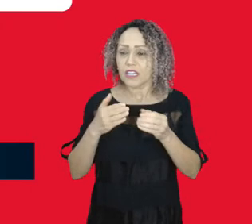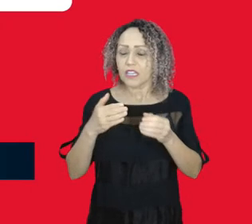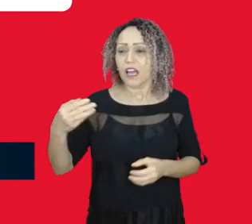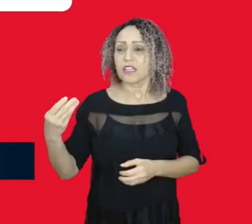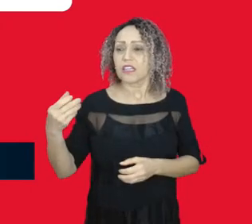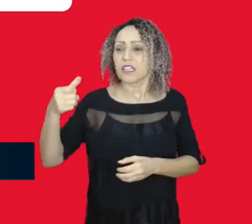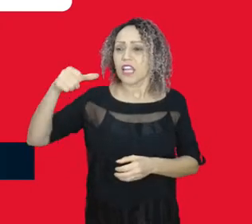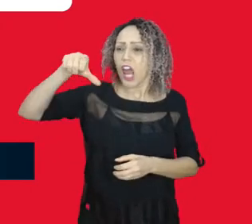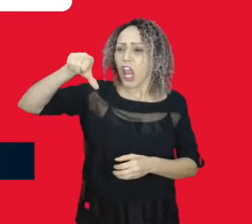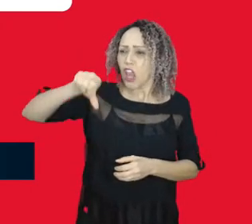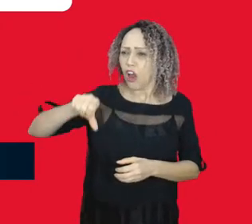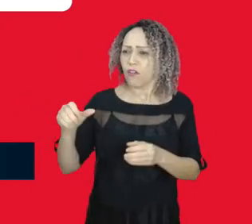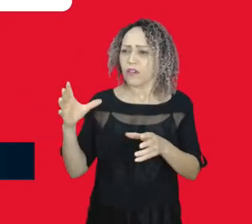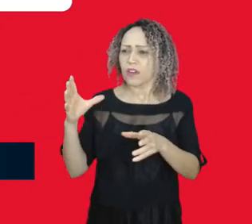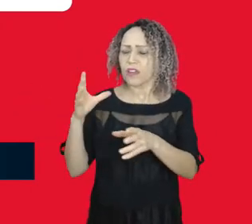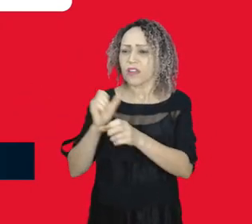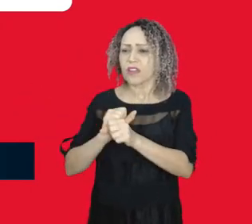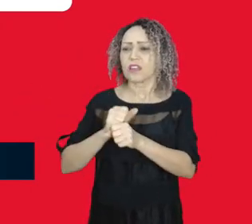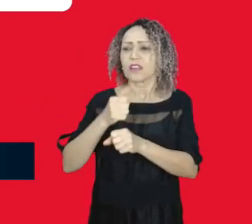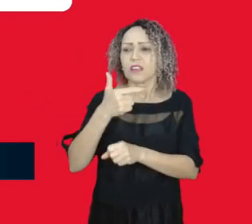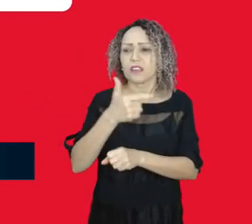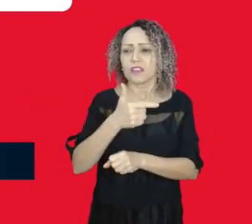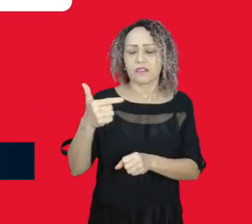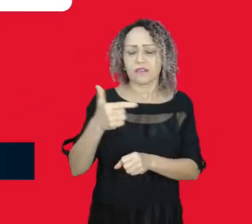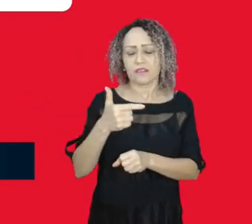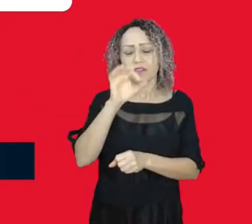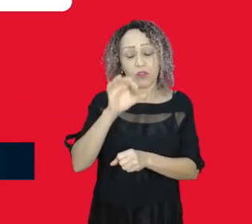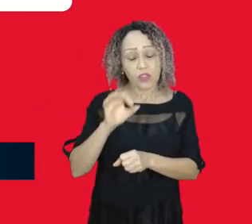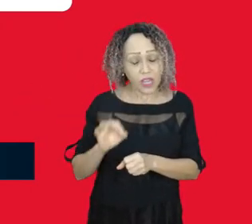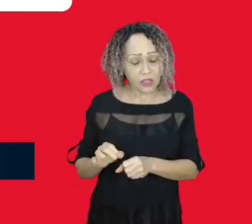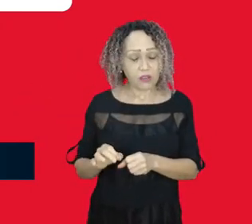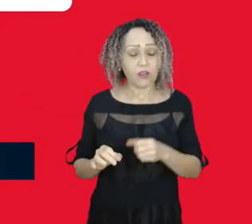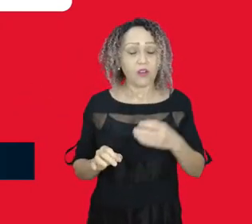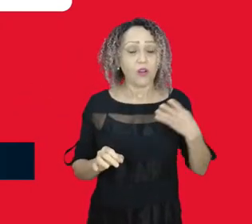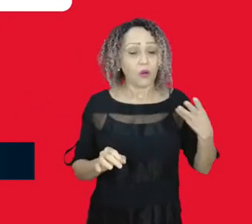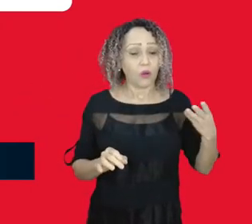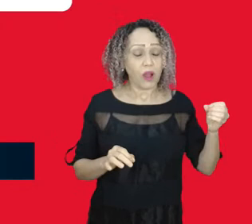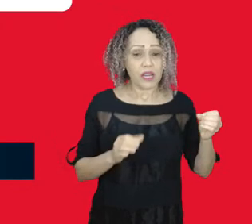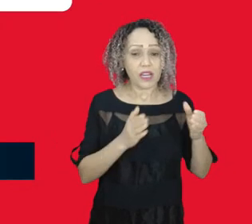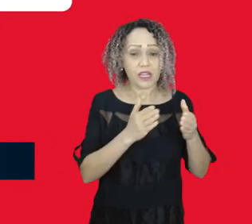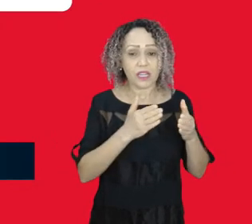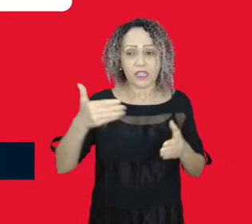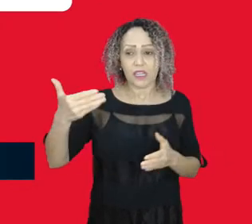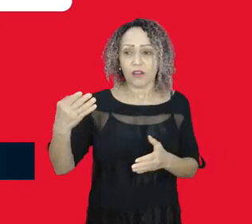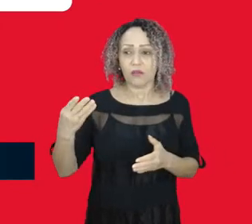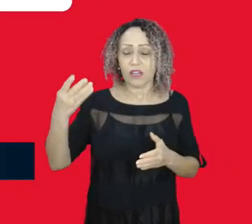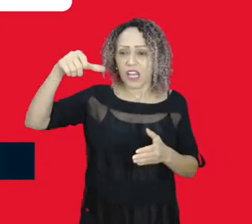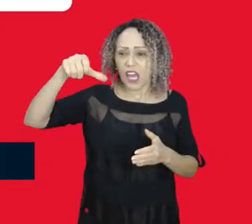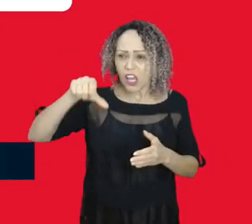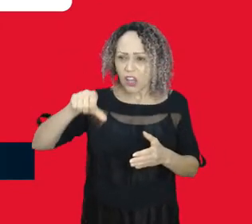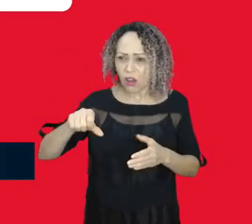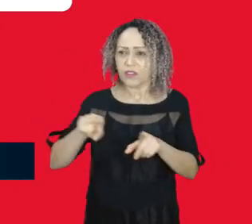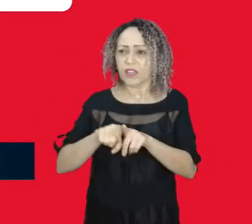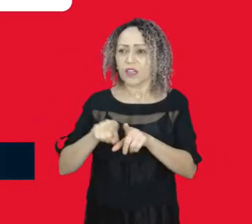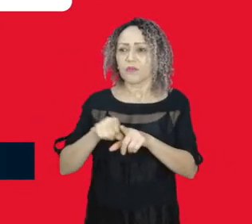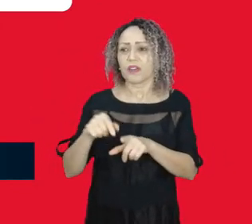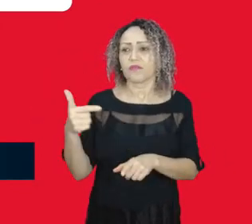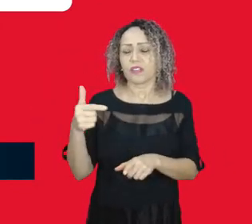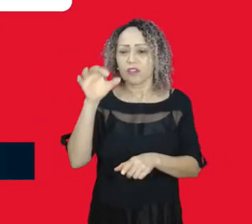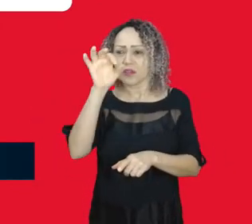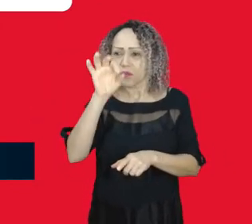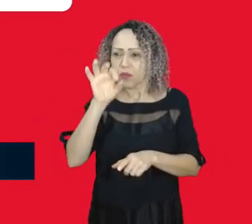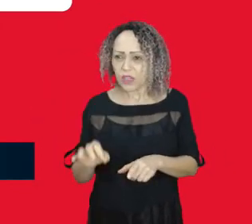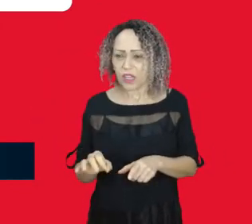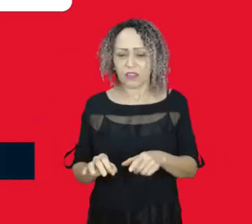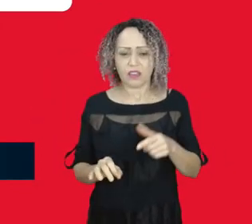22%. 40 a 49 anos, também 22%. 50 anos ou mais, 19%. e as